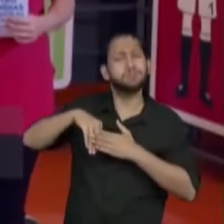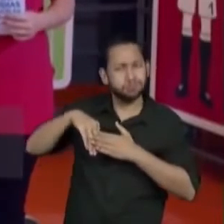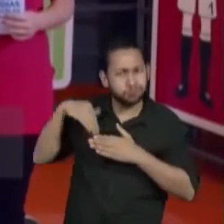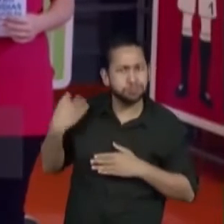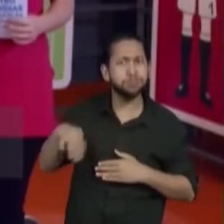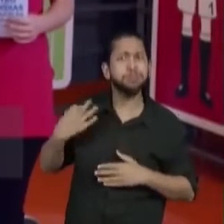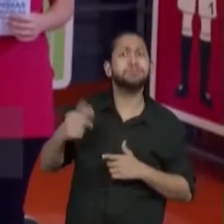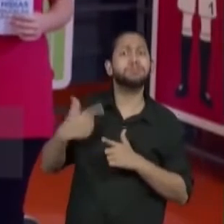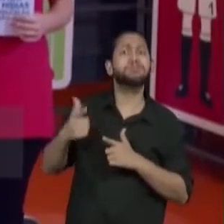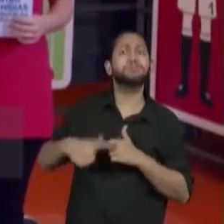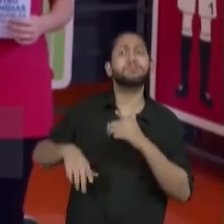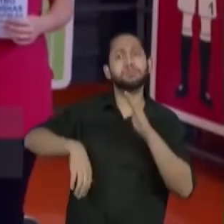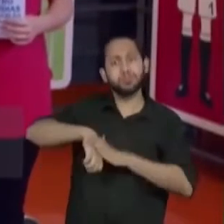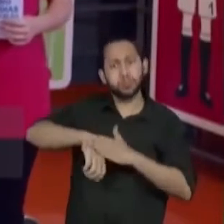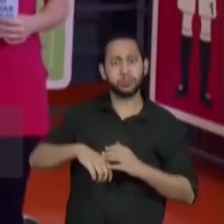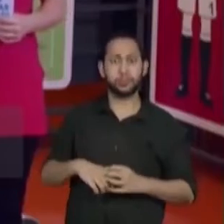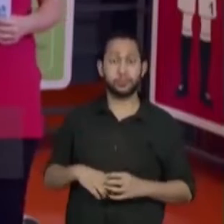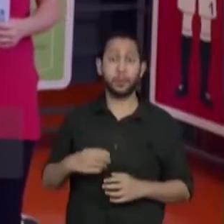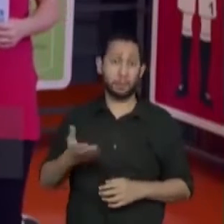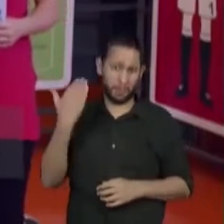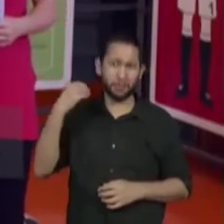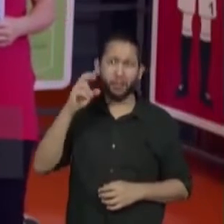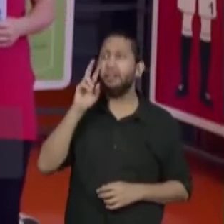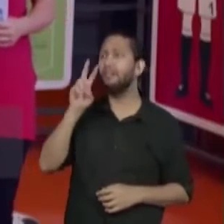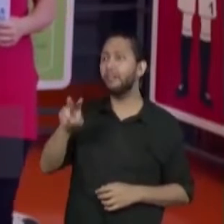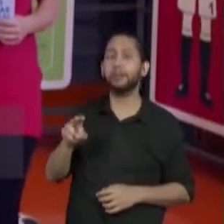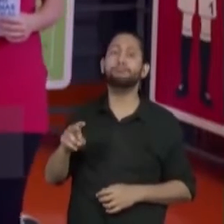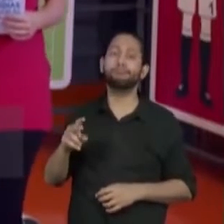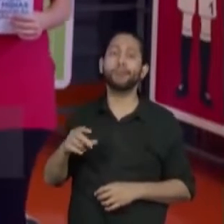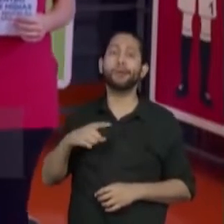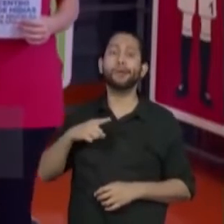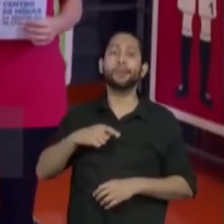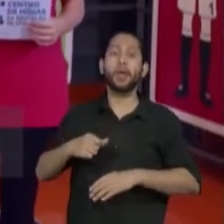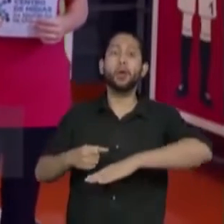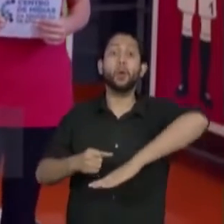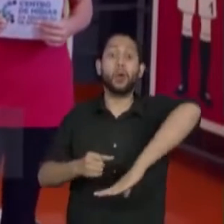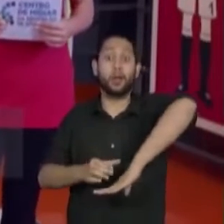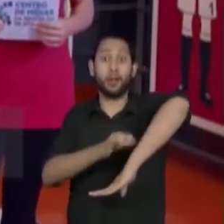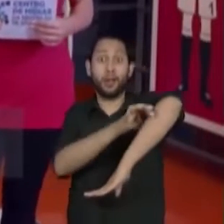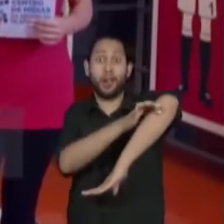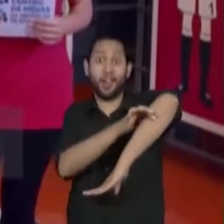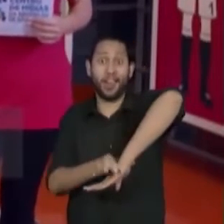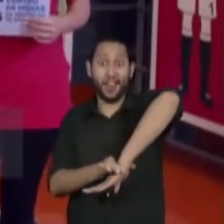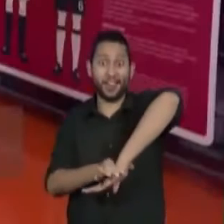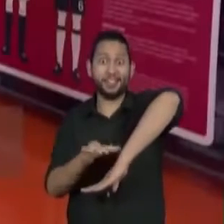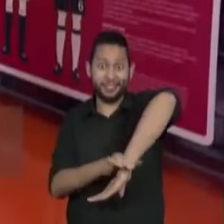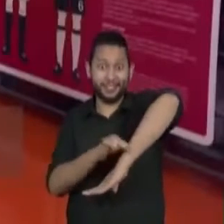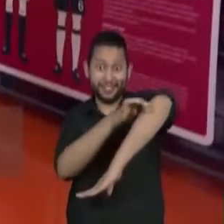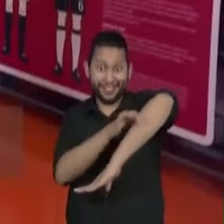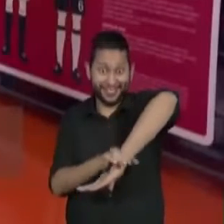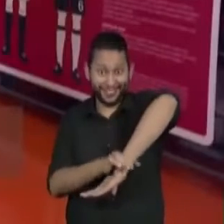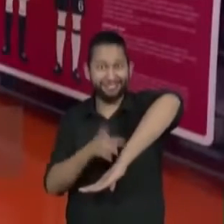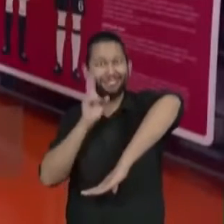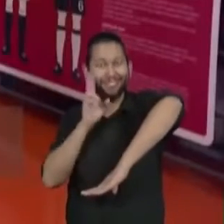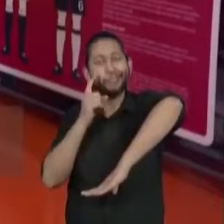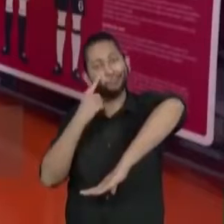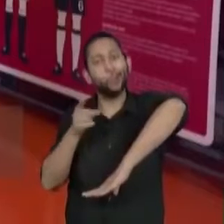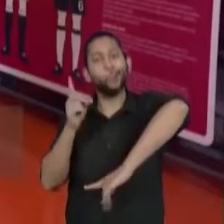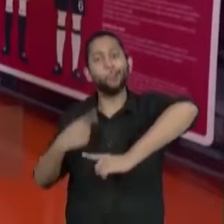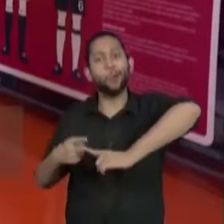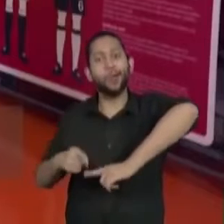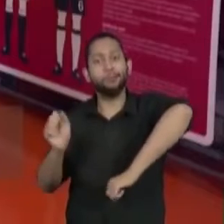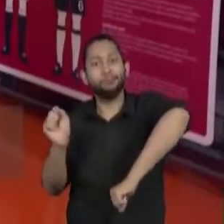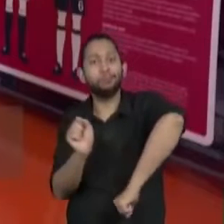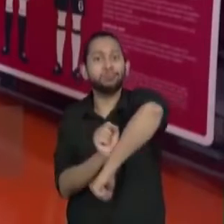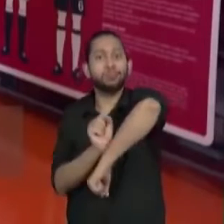muitos deles, se nós formos buscar imagens, aparecem usando umas toucas aí para proteção. E o legal, Promar, é que aqui